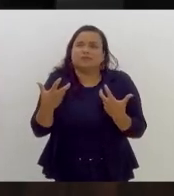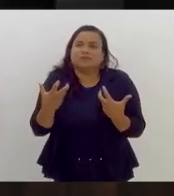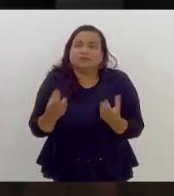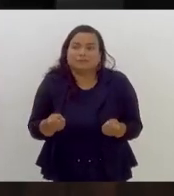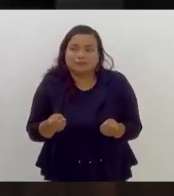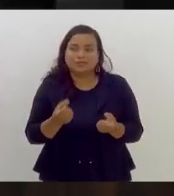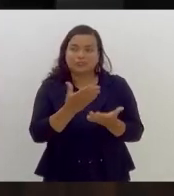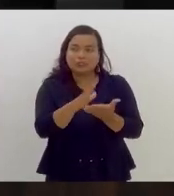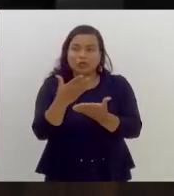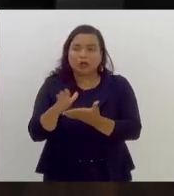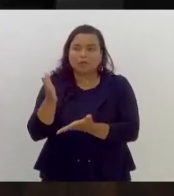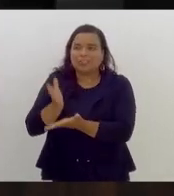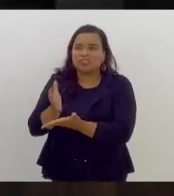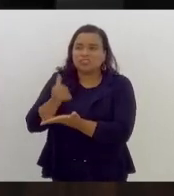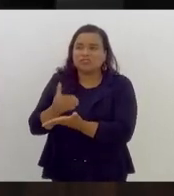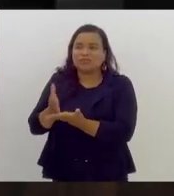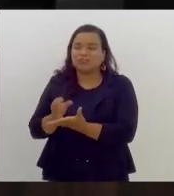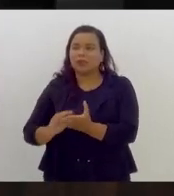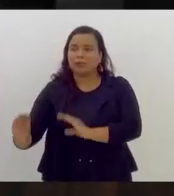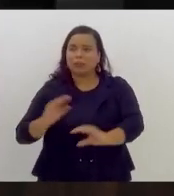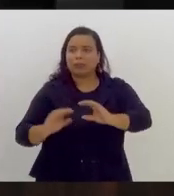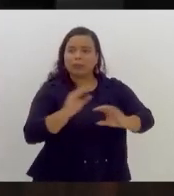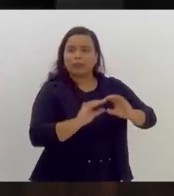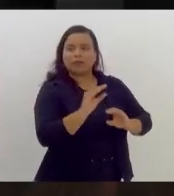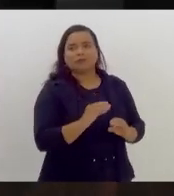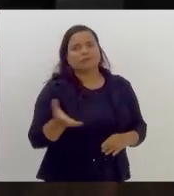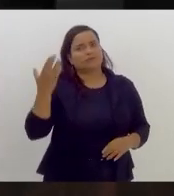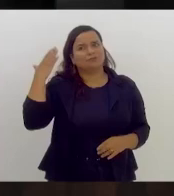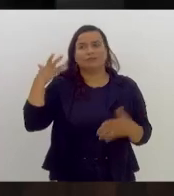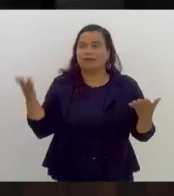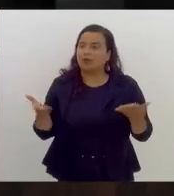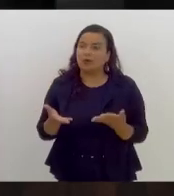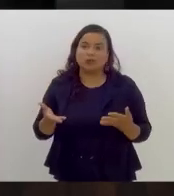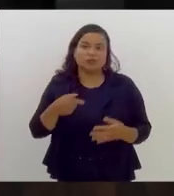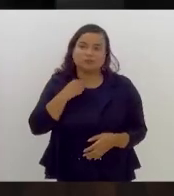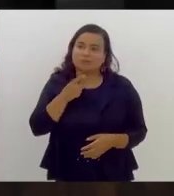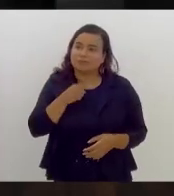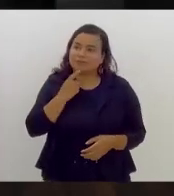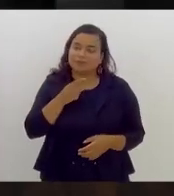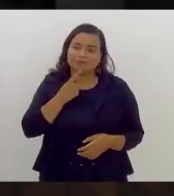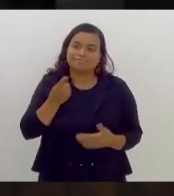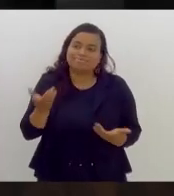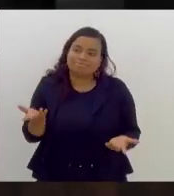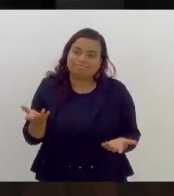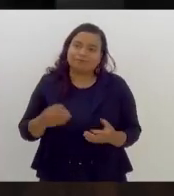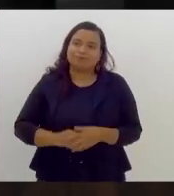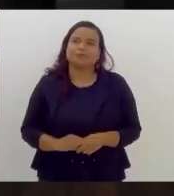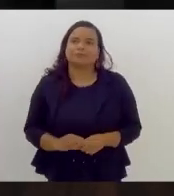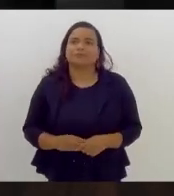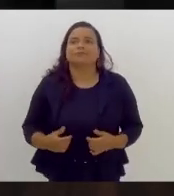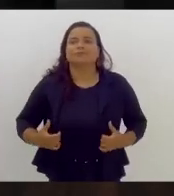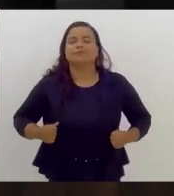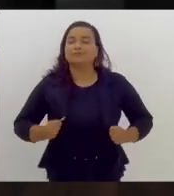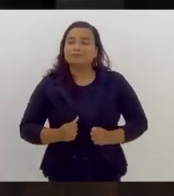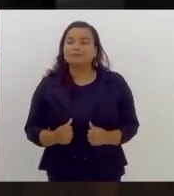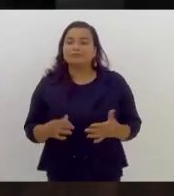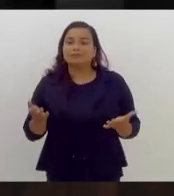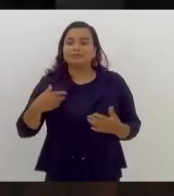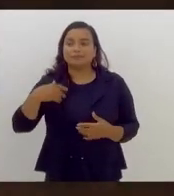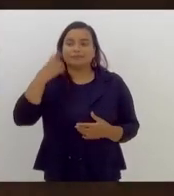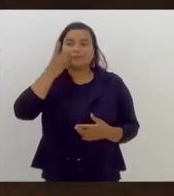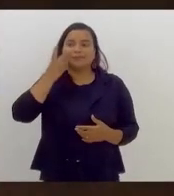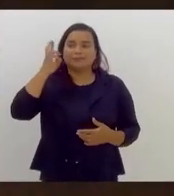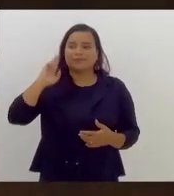dividia para todos os servidores. Infelizmente, não é possível. Pra Deputada orientar. Renata